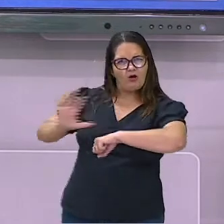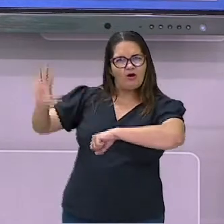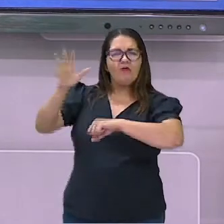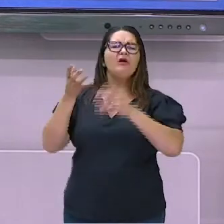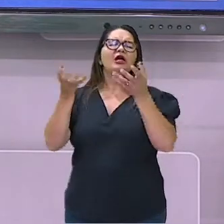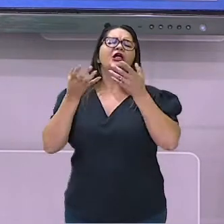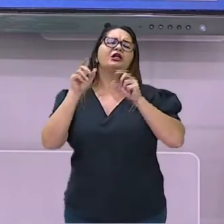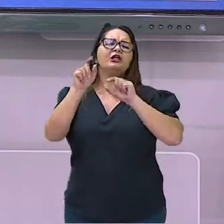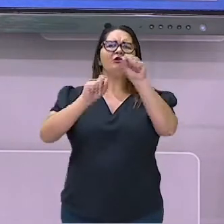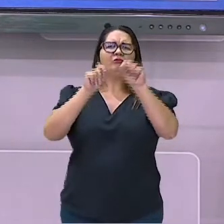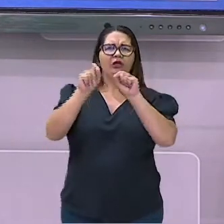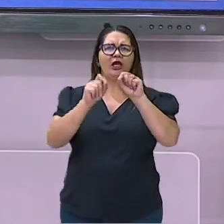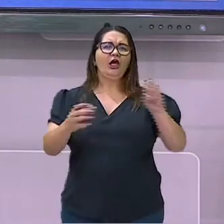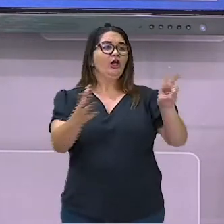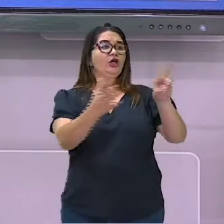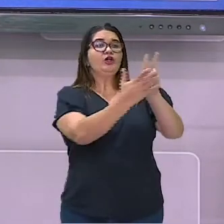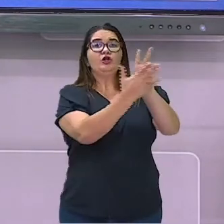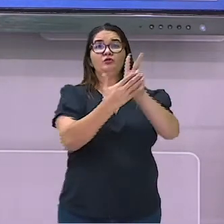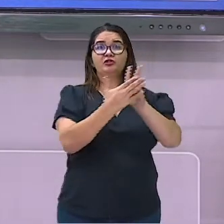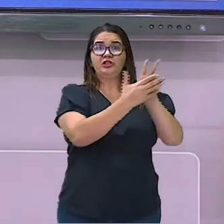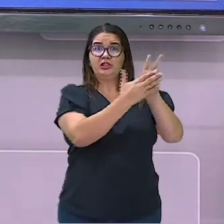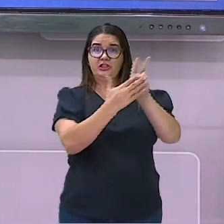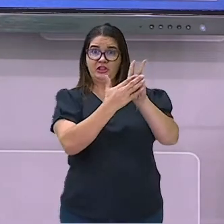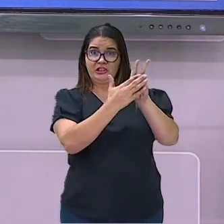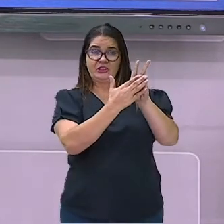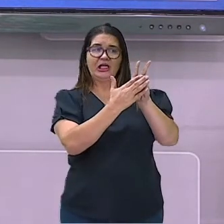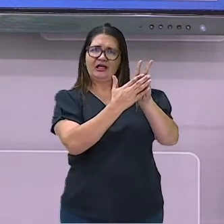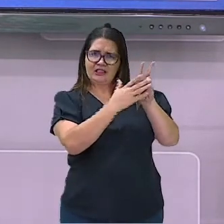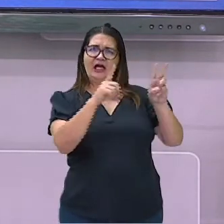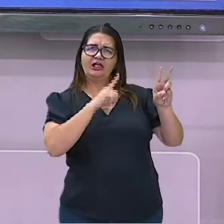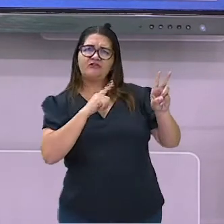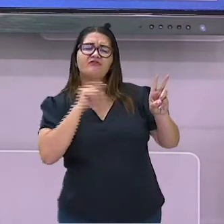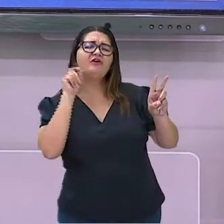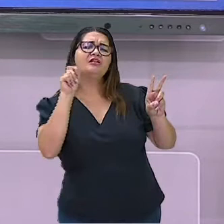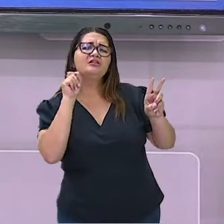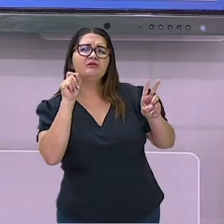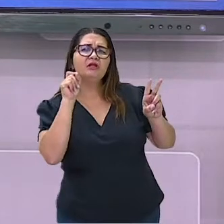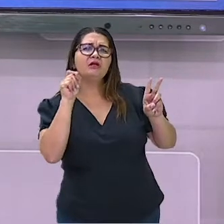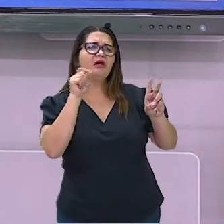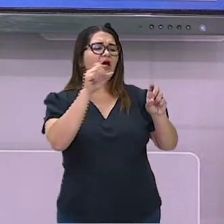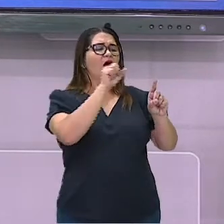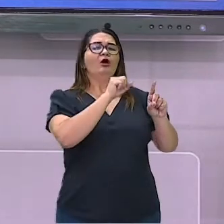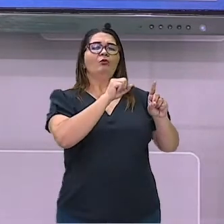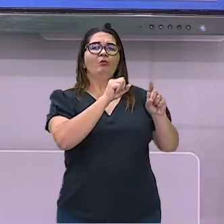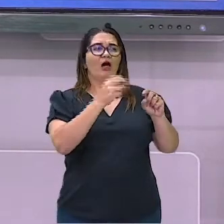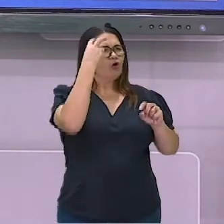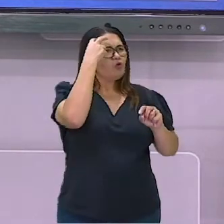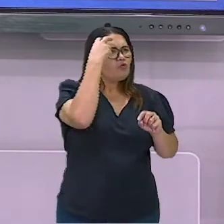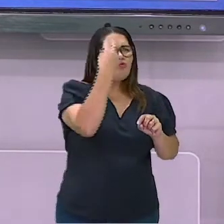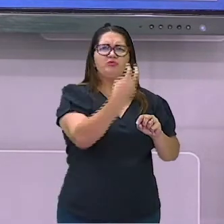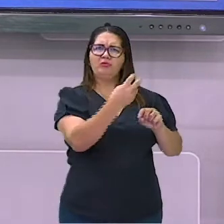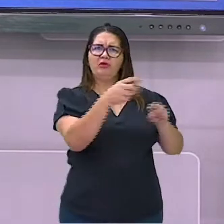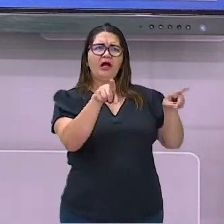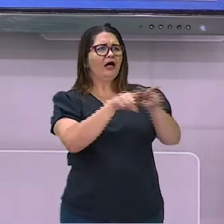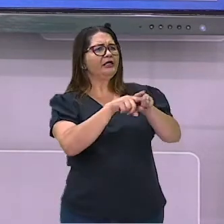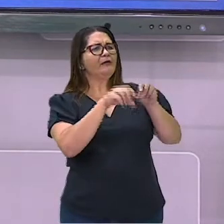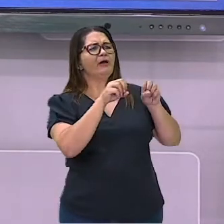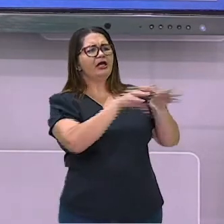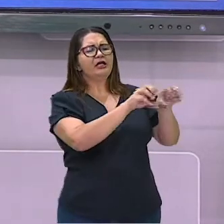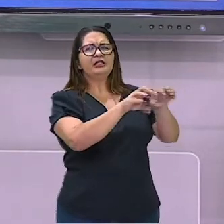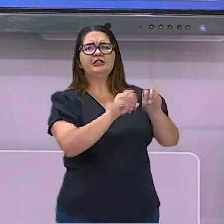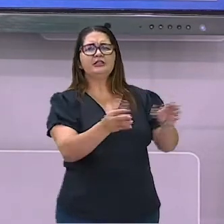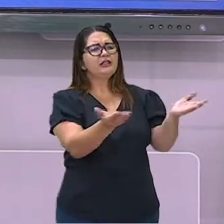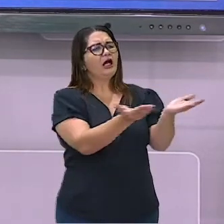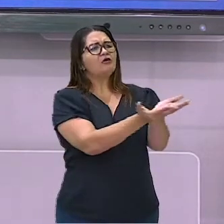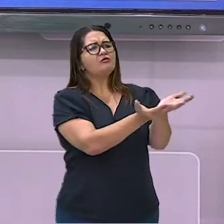missões jesuíticas, em que os indígenas recebiam ensinamentos cristãos e eram obrigados a